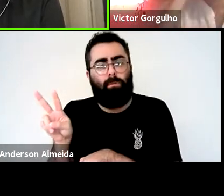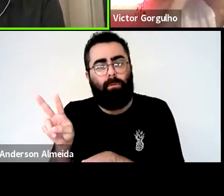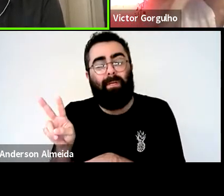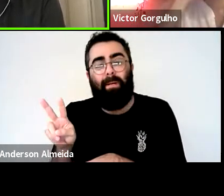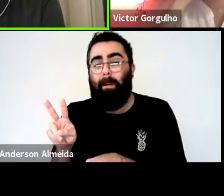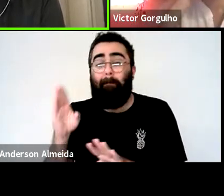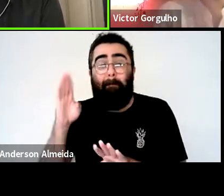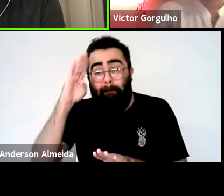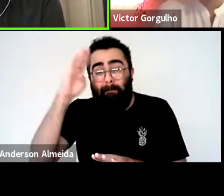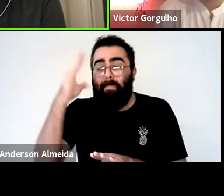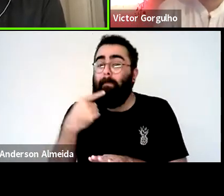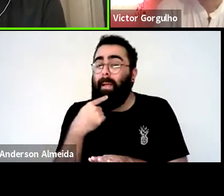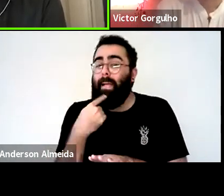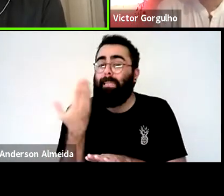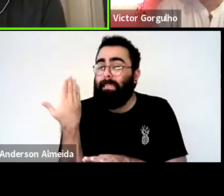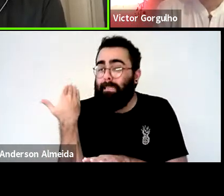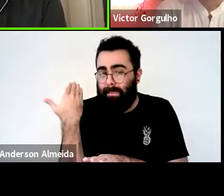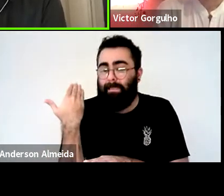livro, Singularities,